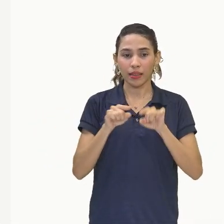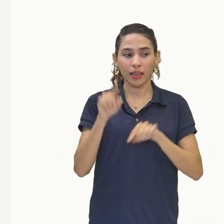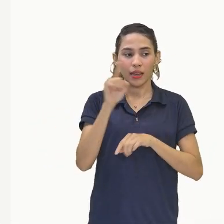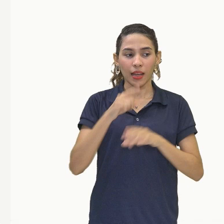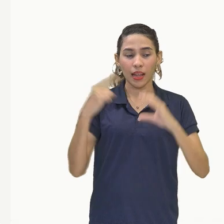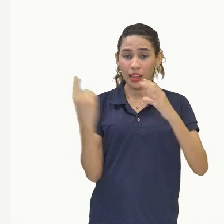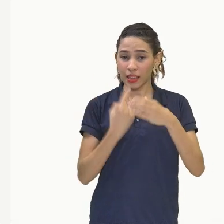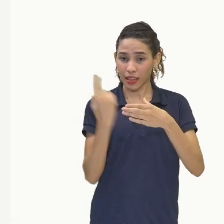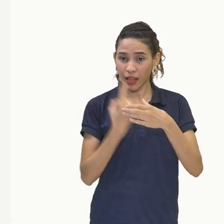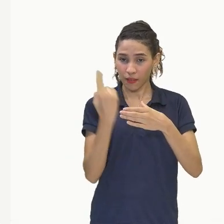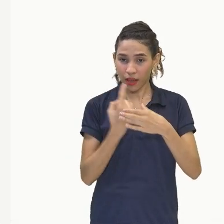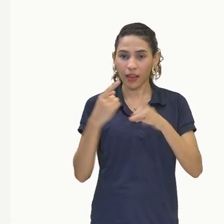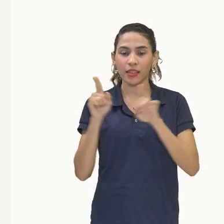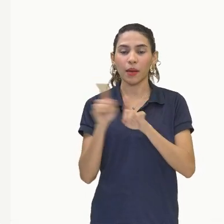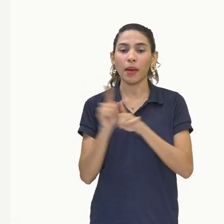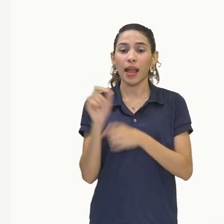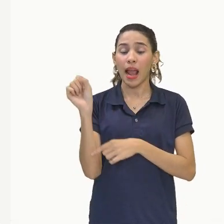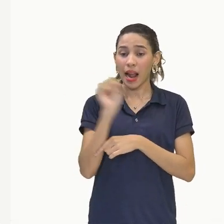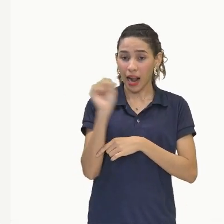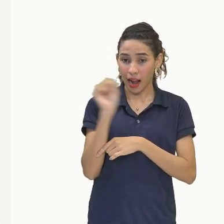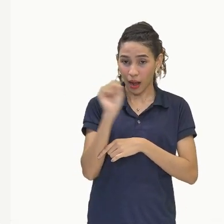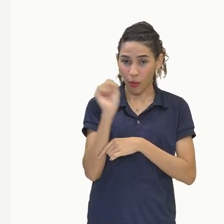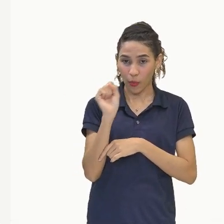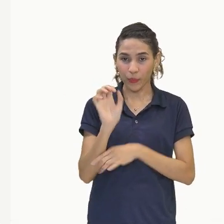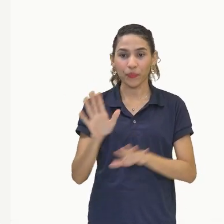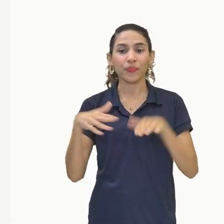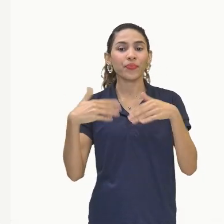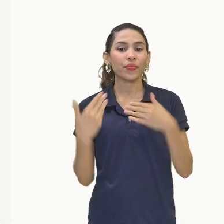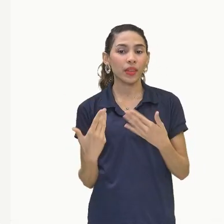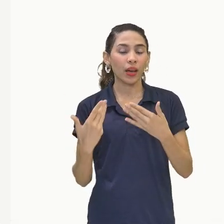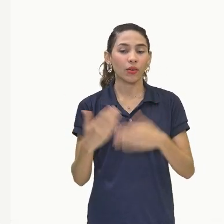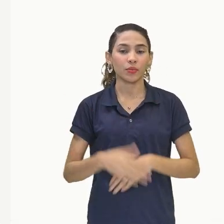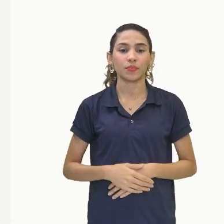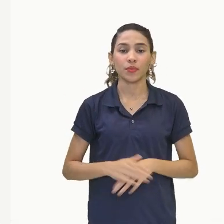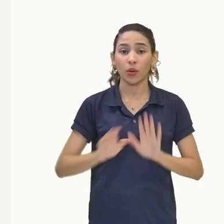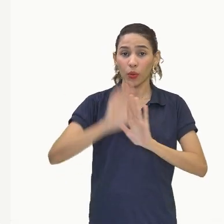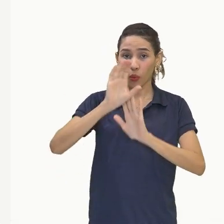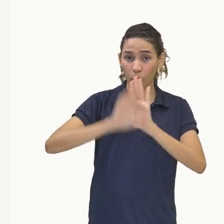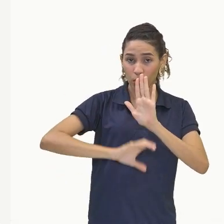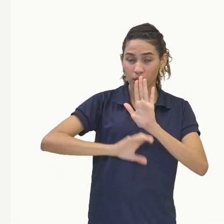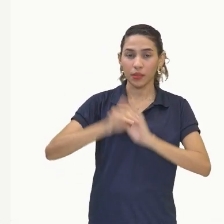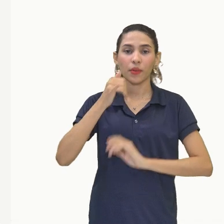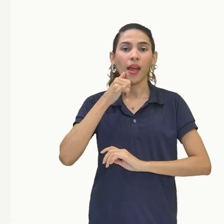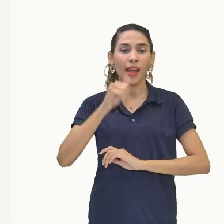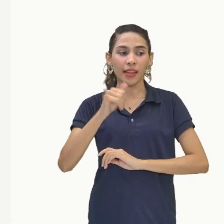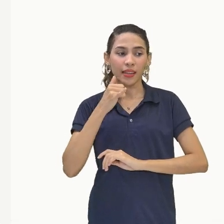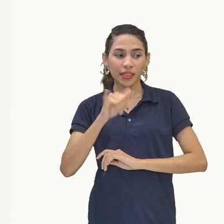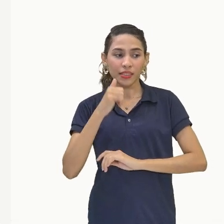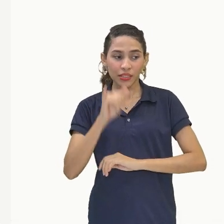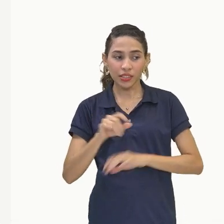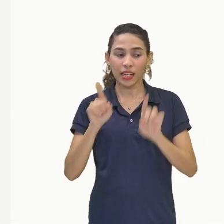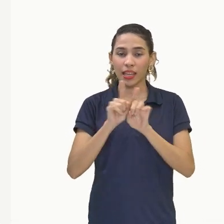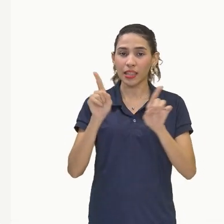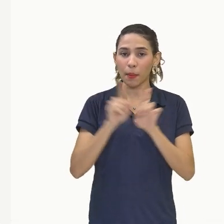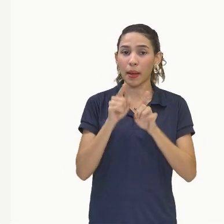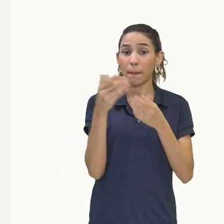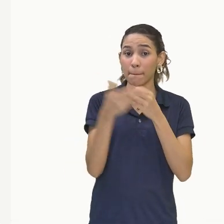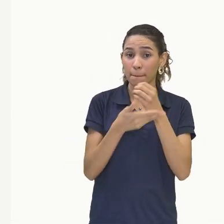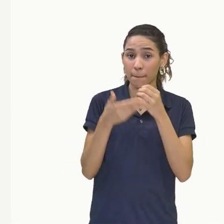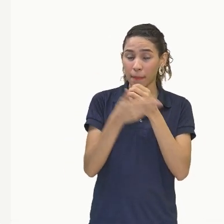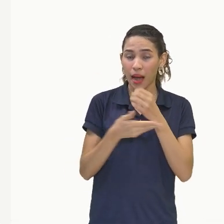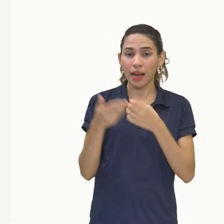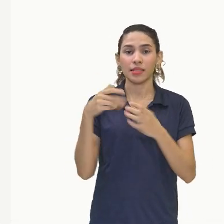carro elétrico. Aí, com base na definição da energia, com base nos vídeos que